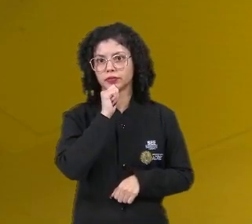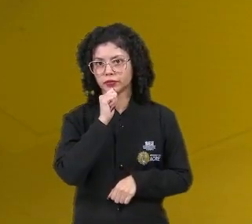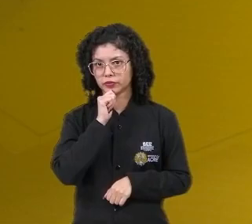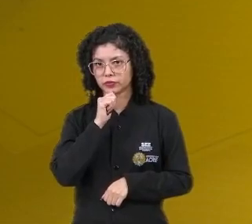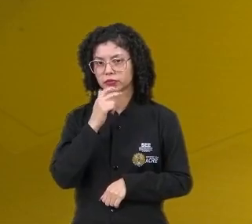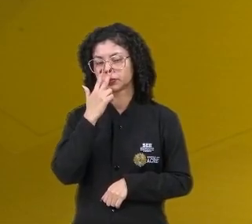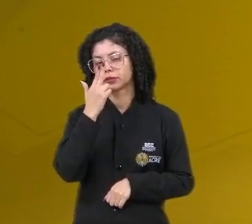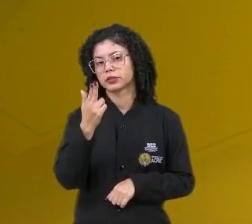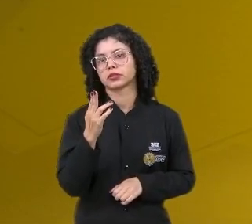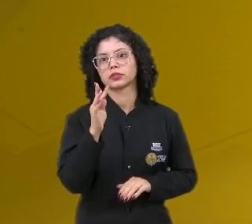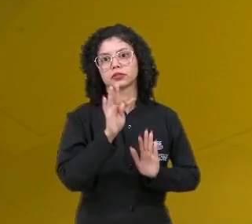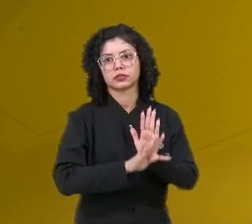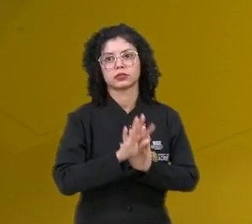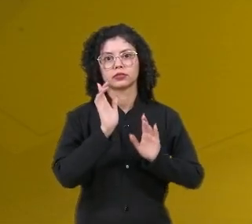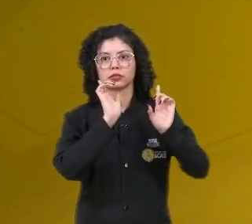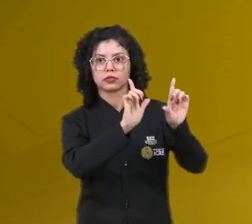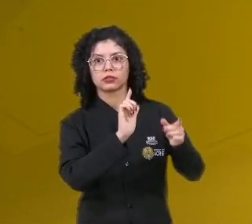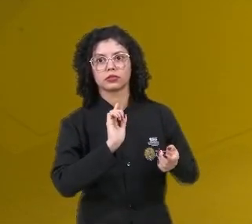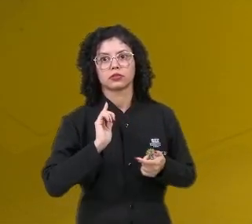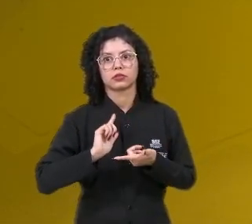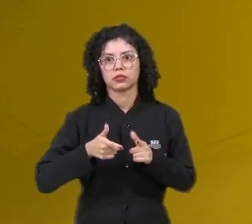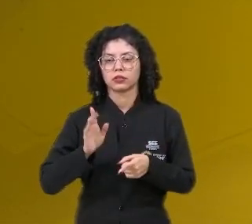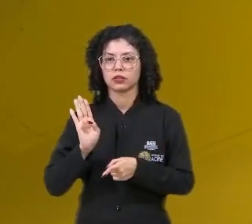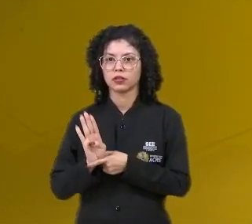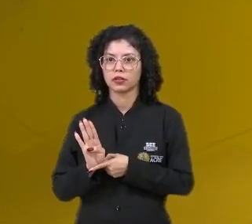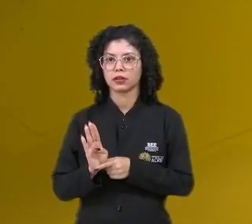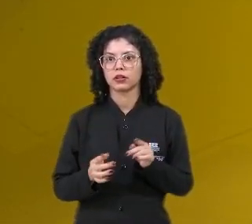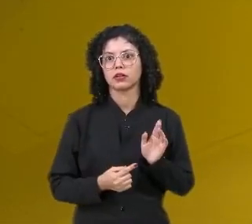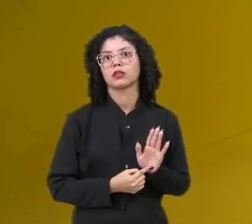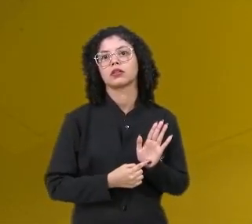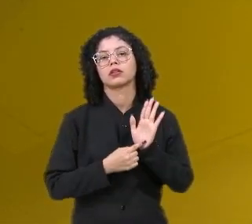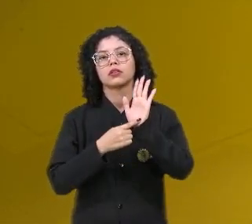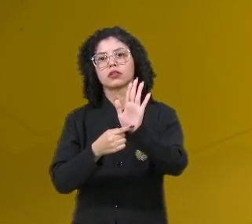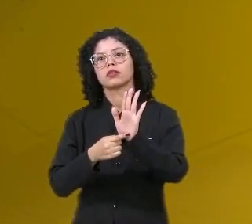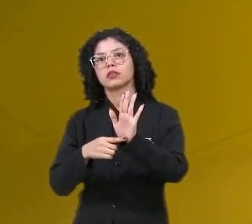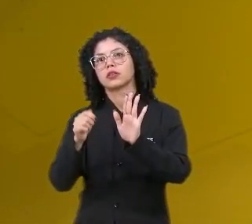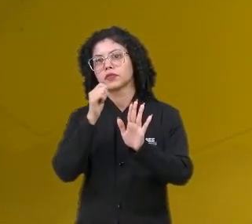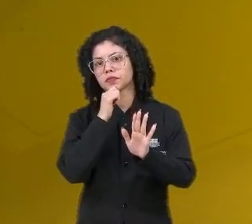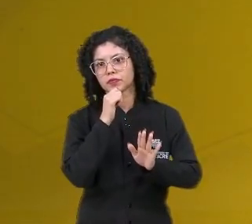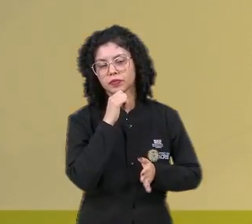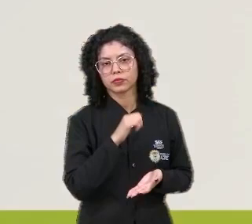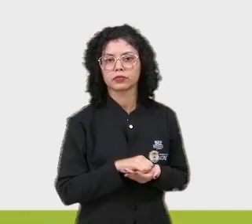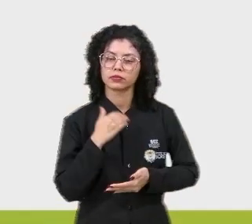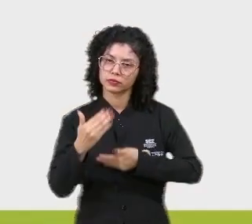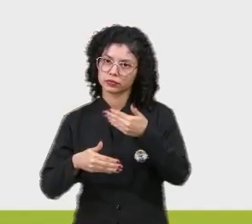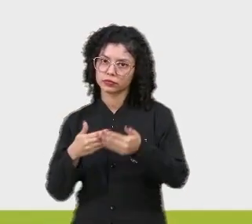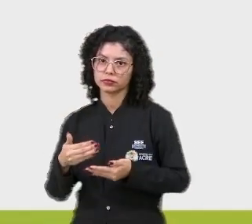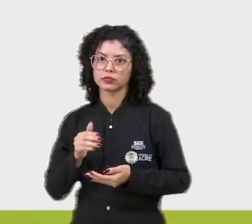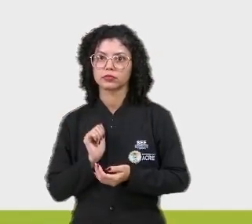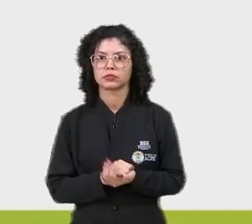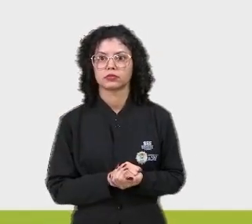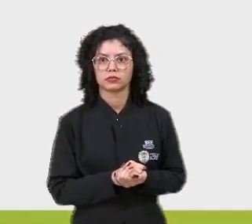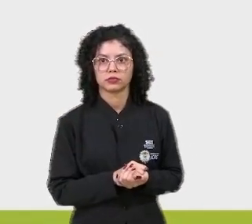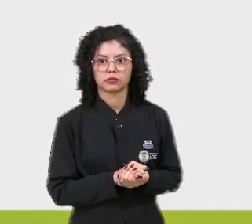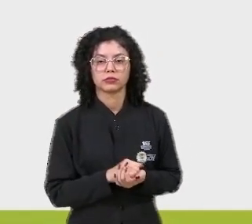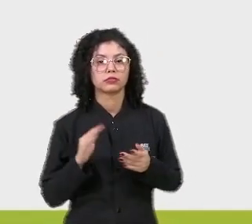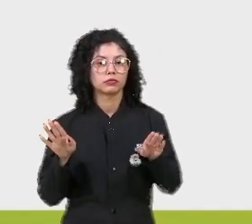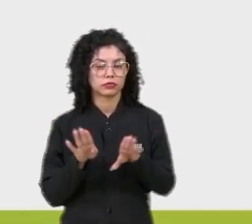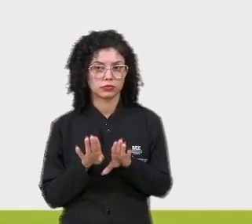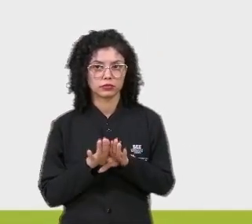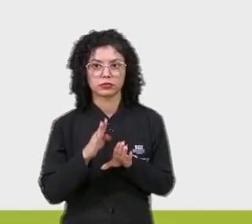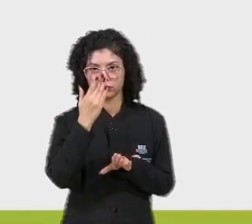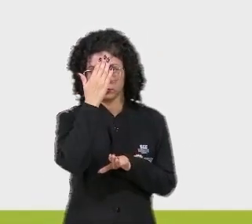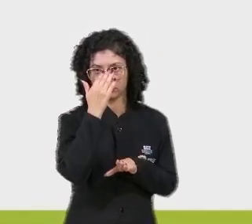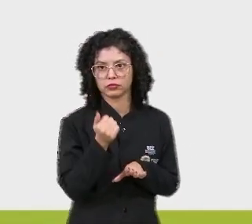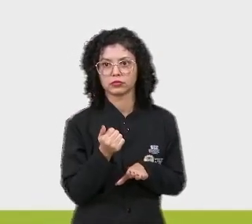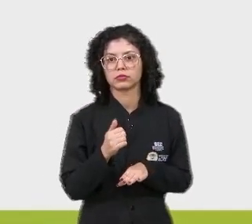do que aparece no cartaz letra B revelar a longa trajetória percorrida pelos refugiados Eu também sei que